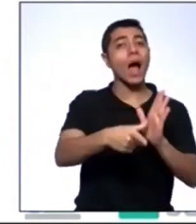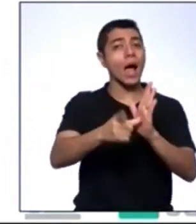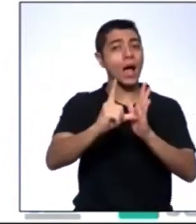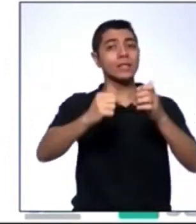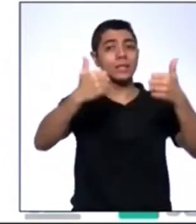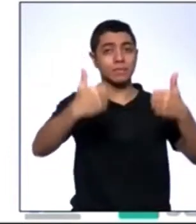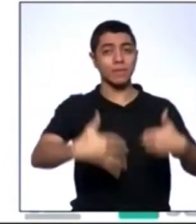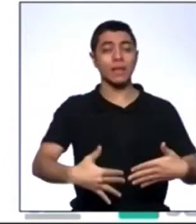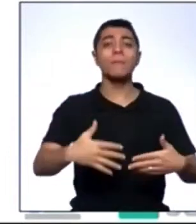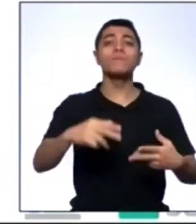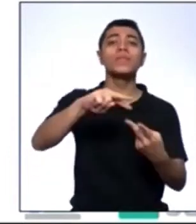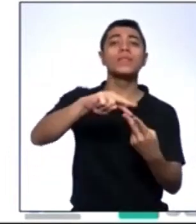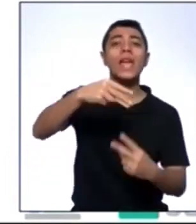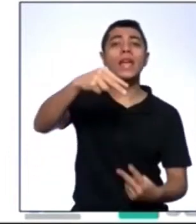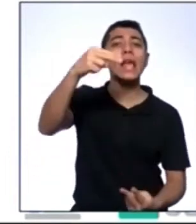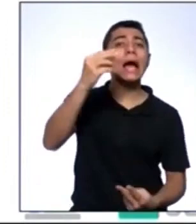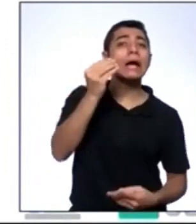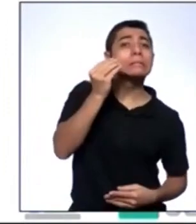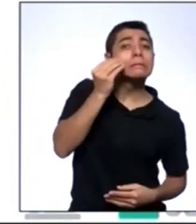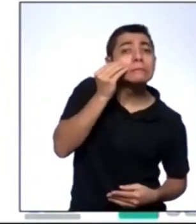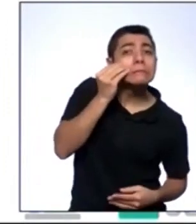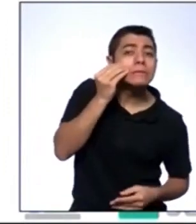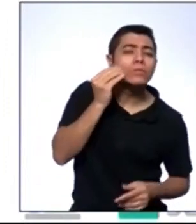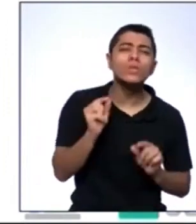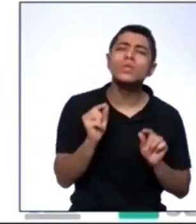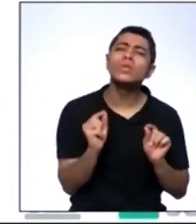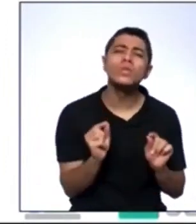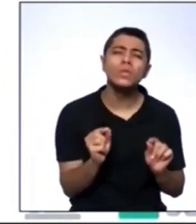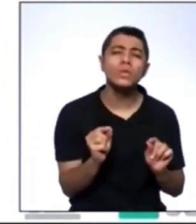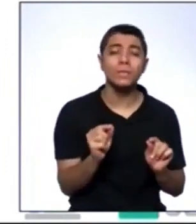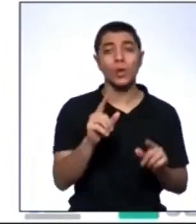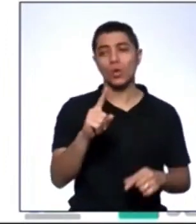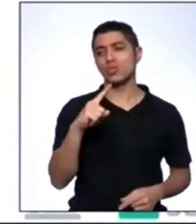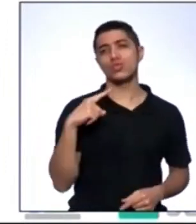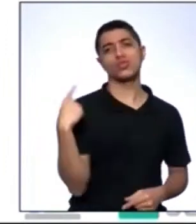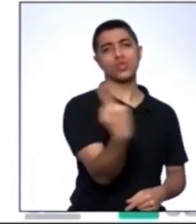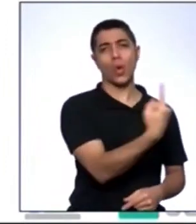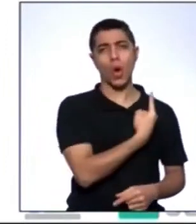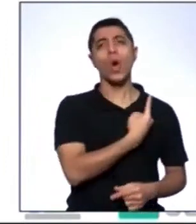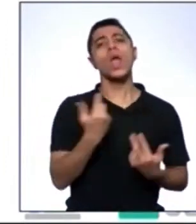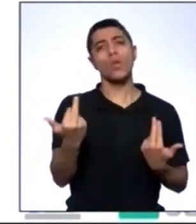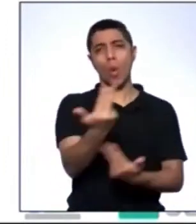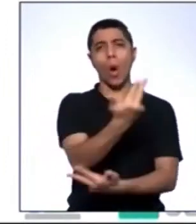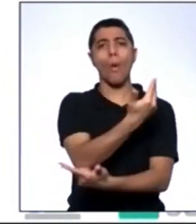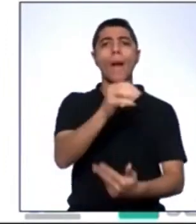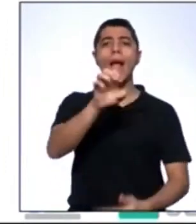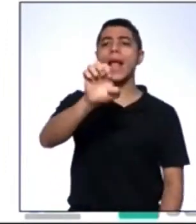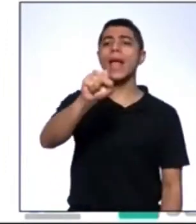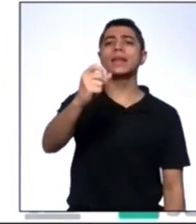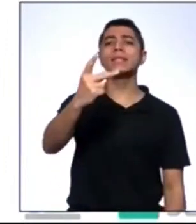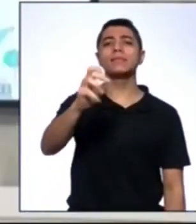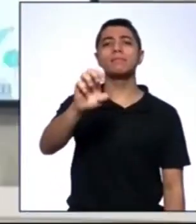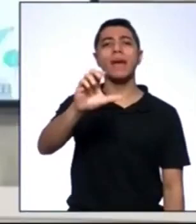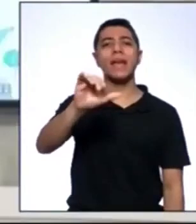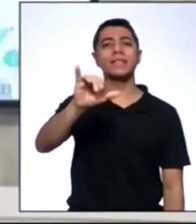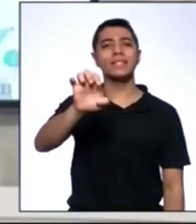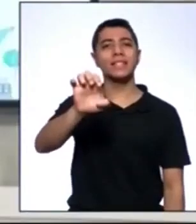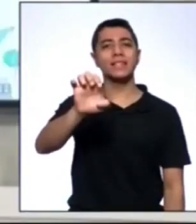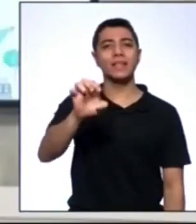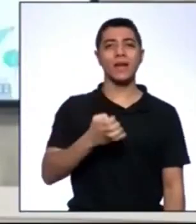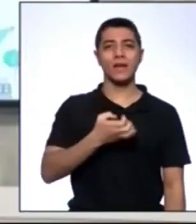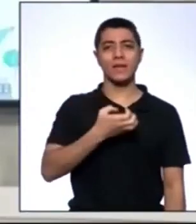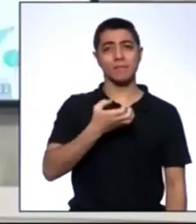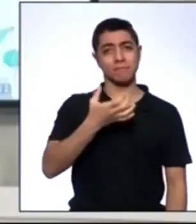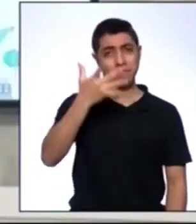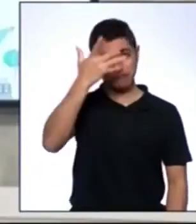irmão? Ora, nós somos da mesma espécie, mas nós não somos idênticos. Concorda comigo?